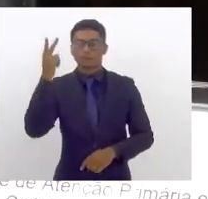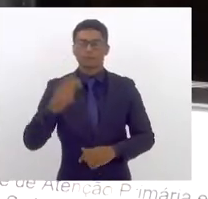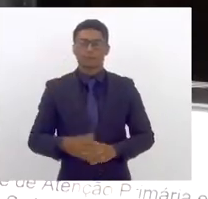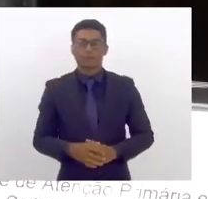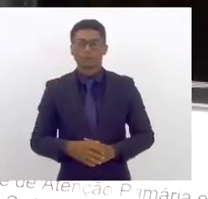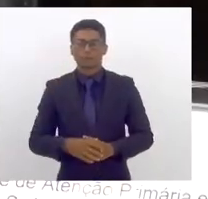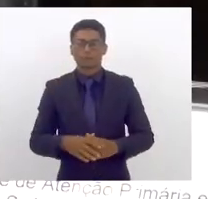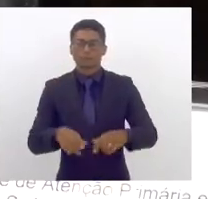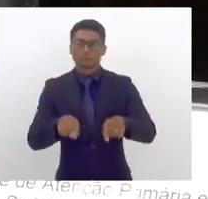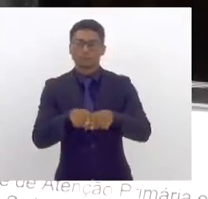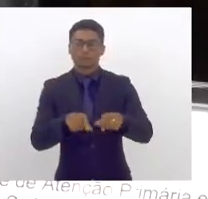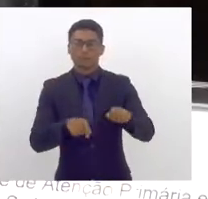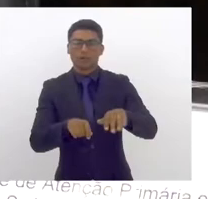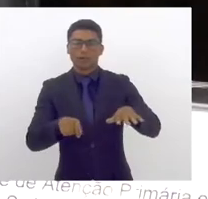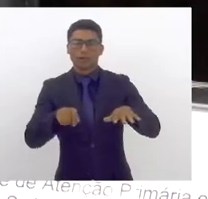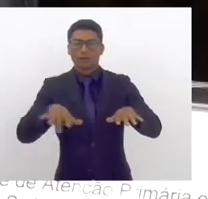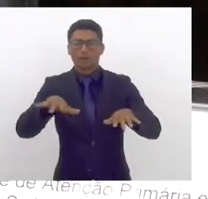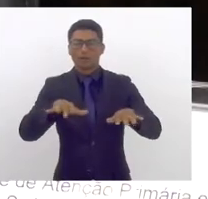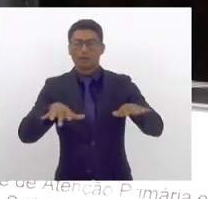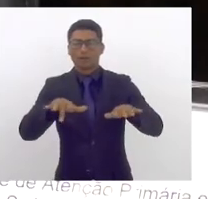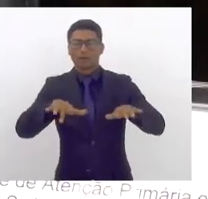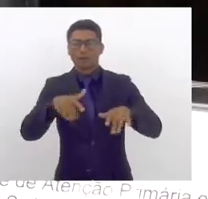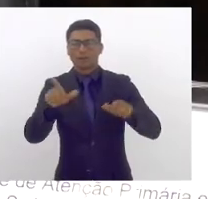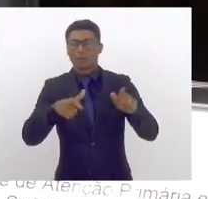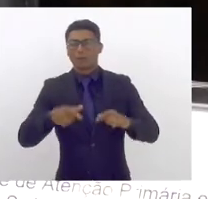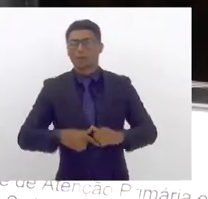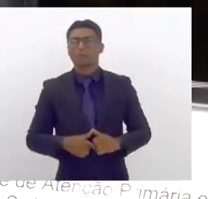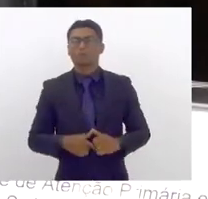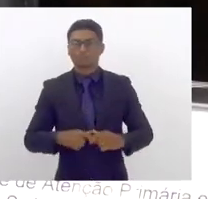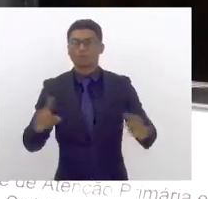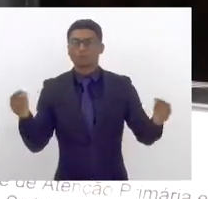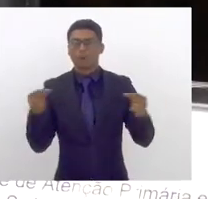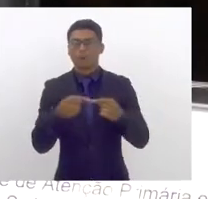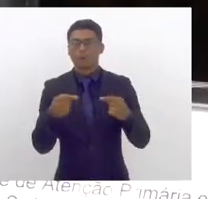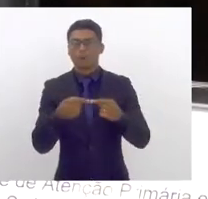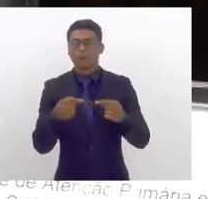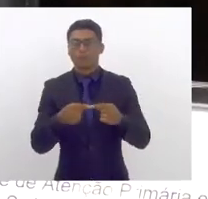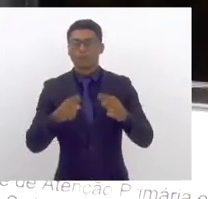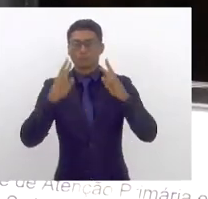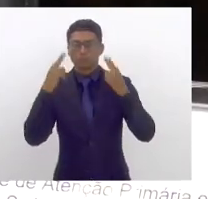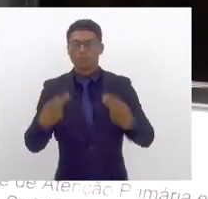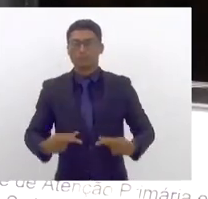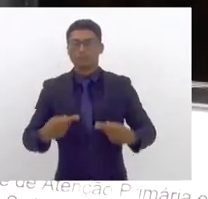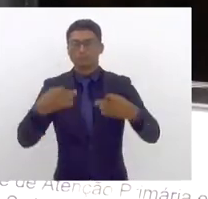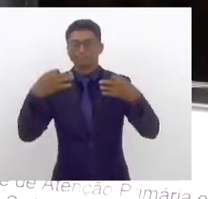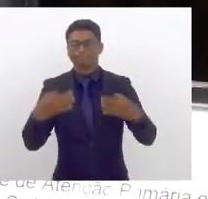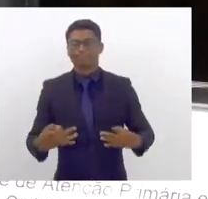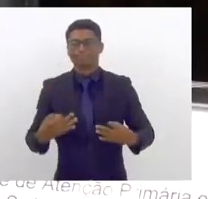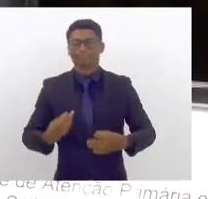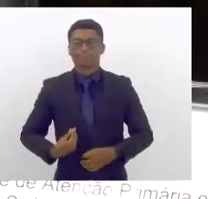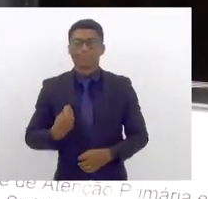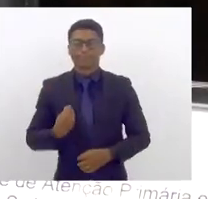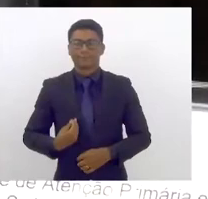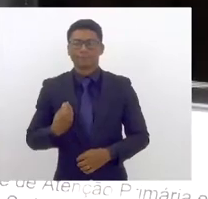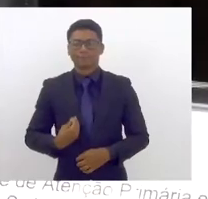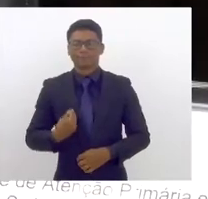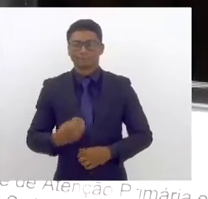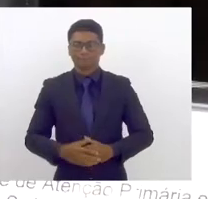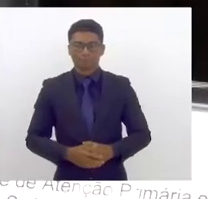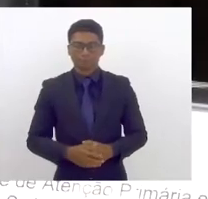para as outras áreas que eu acho que compõem a existência humana a que inclusive